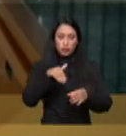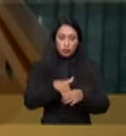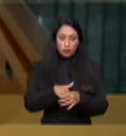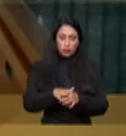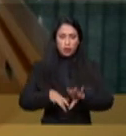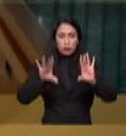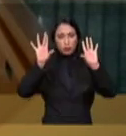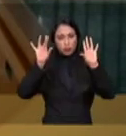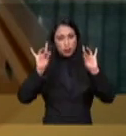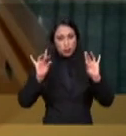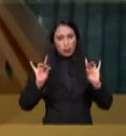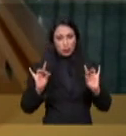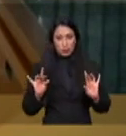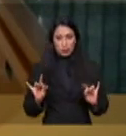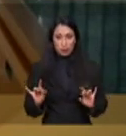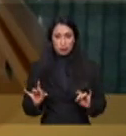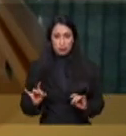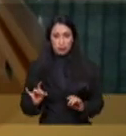muito aprofundados